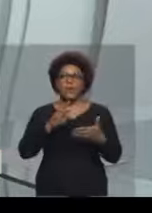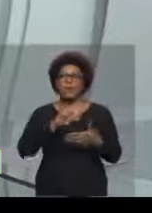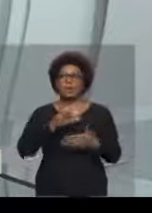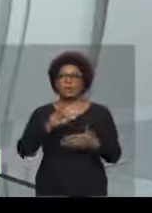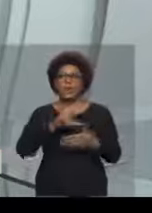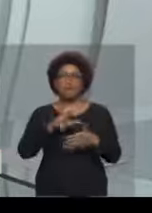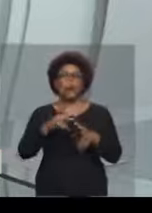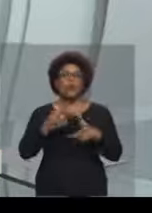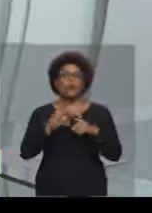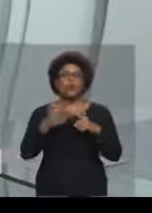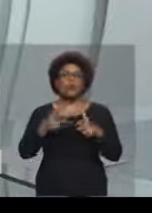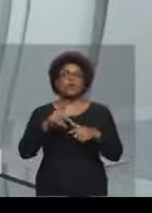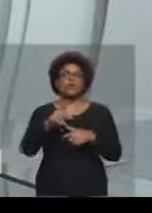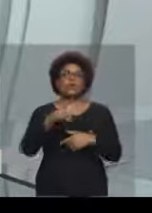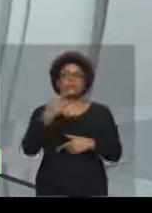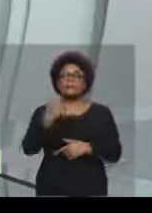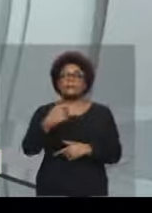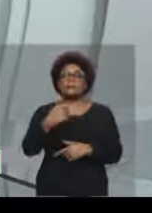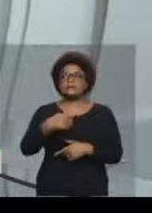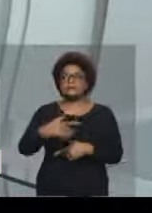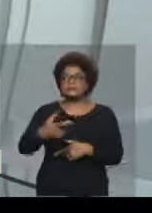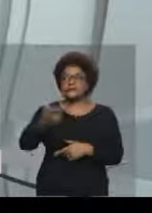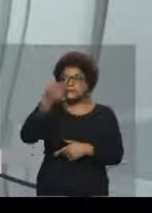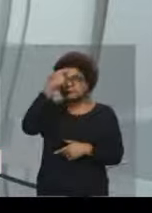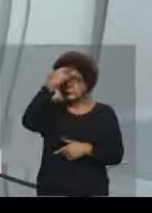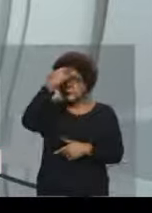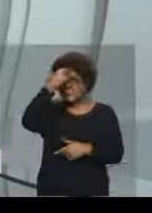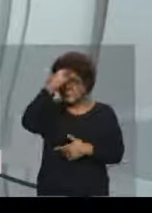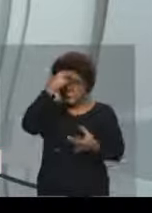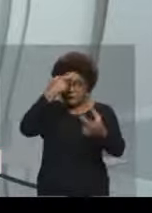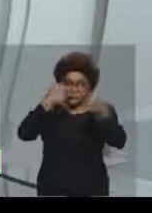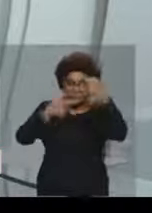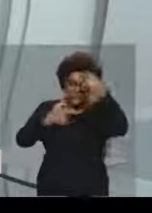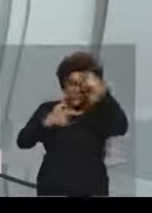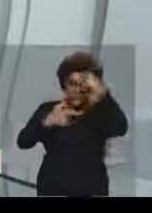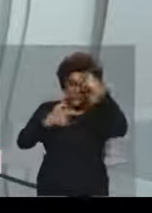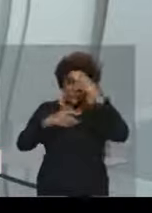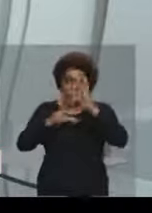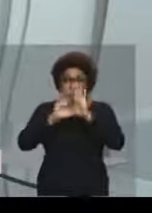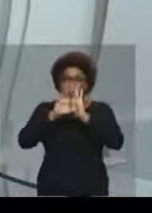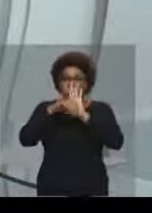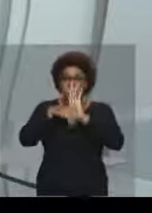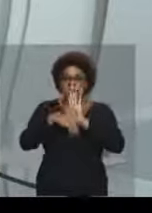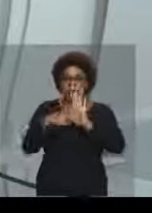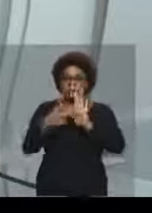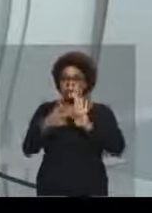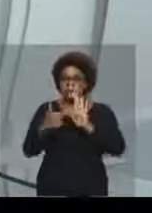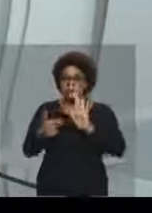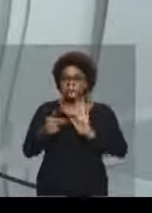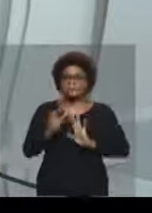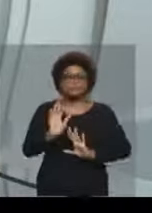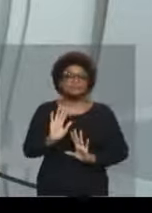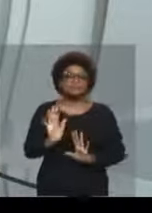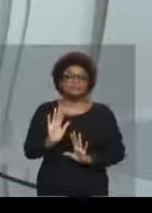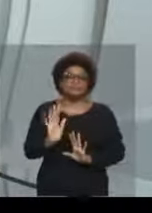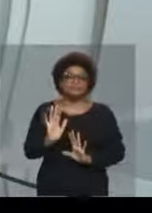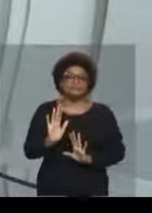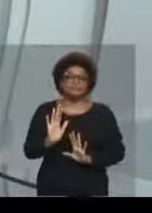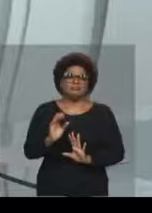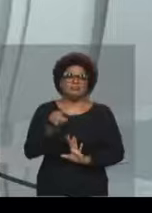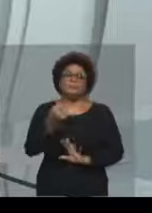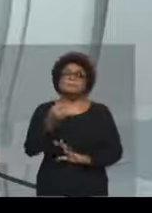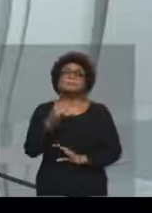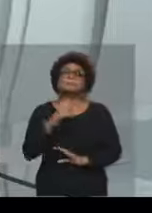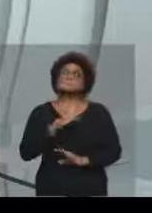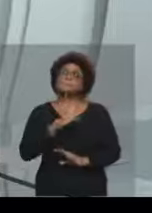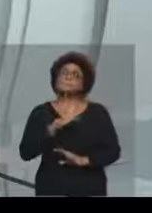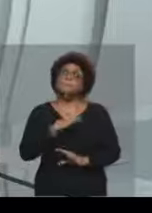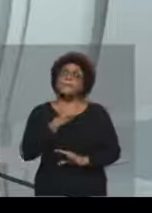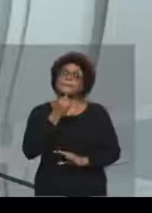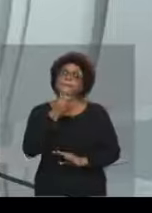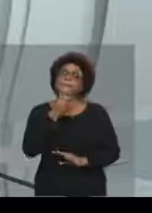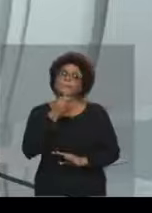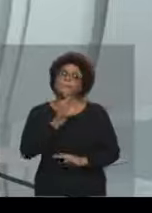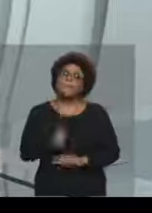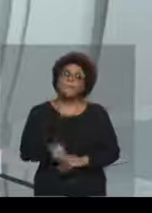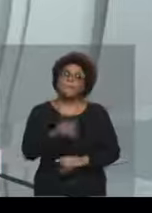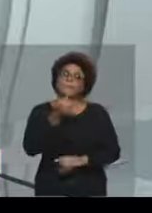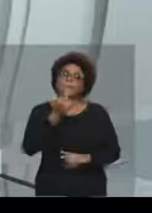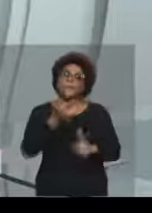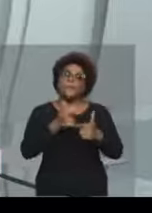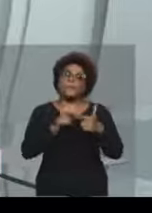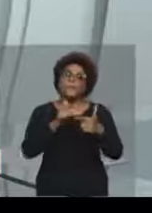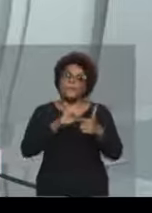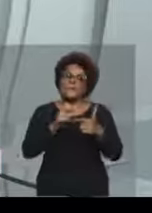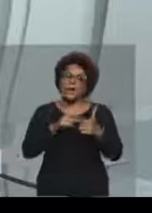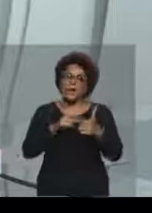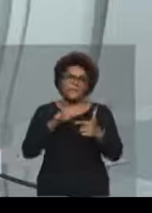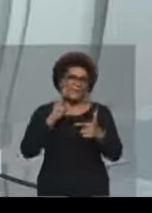decorando conceitos, decorando as coisas. Então, você tem ali uma situação, um problema. Na nossa aula, nós até vimos isso. Antes